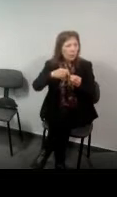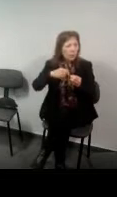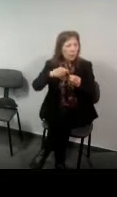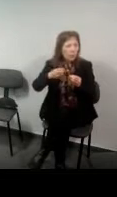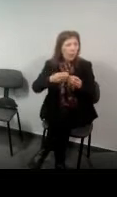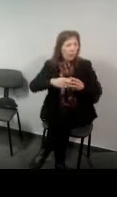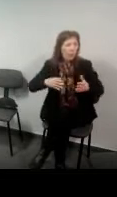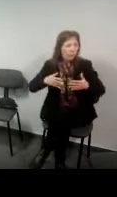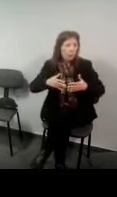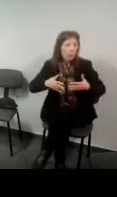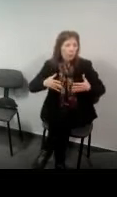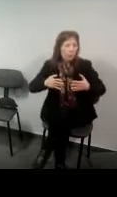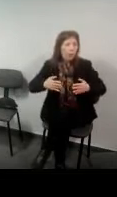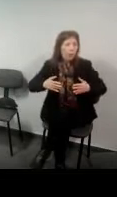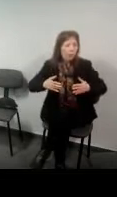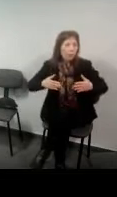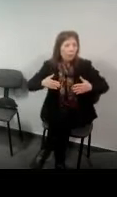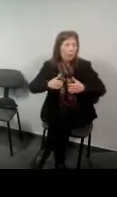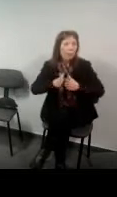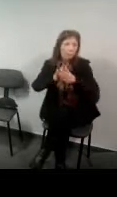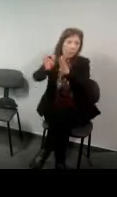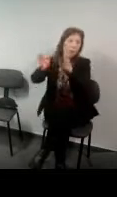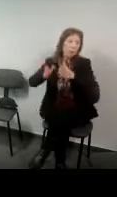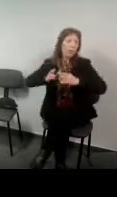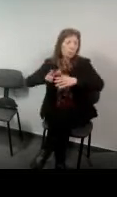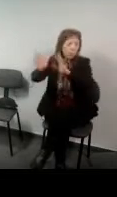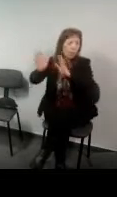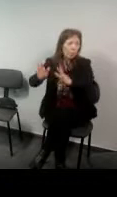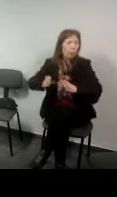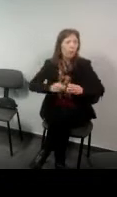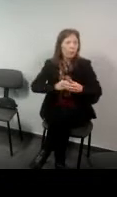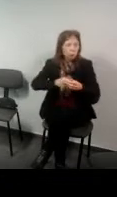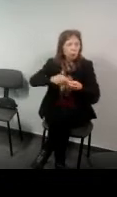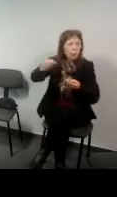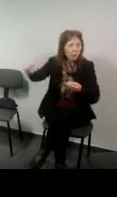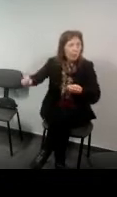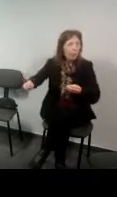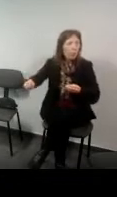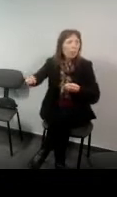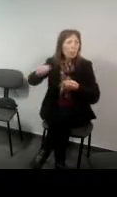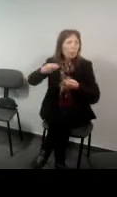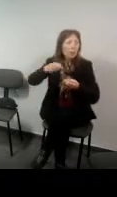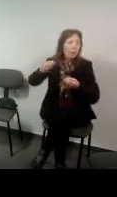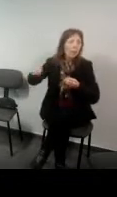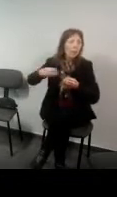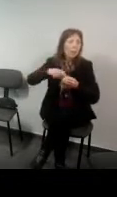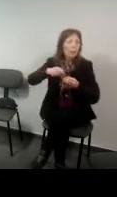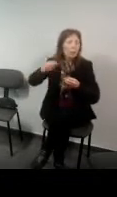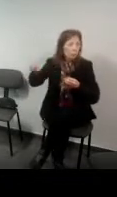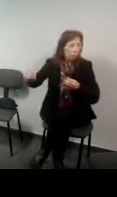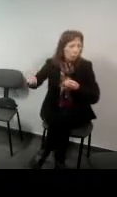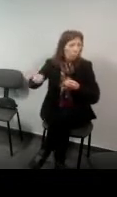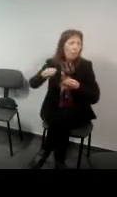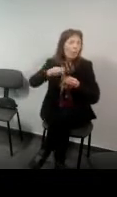infecção, se formou aquilo, porque a infecção tem o quê? Necessidade de sair para fora, expurgar para fora. Então, formou aquele canal. Só que daí